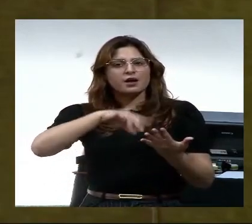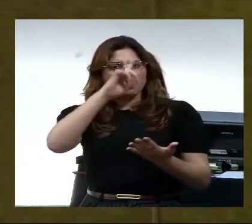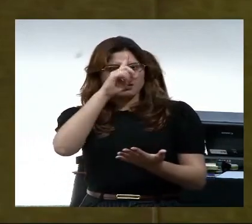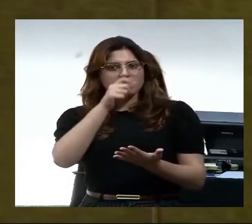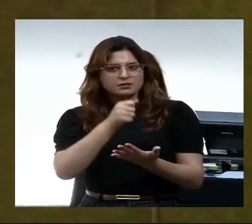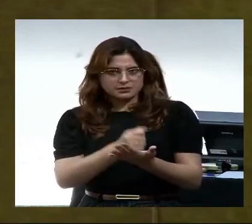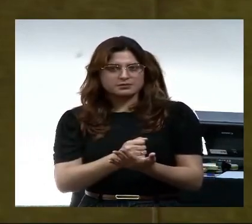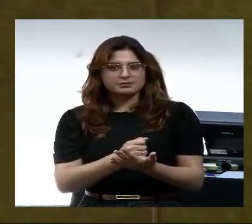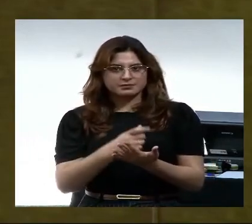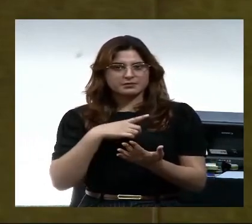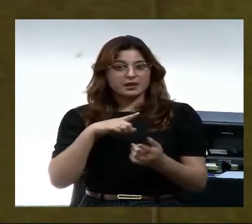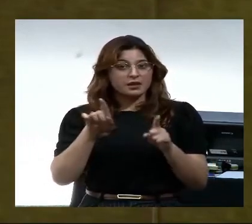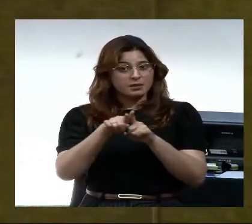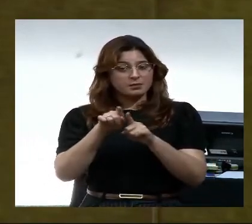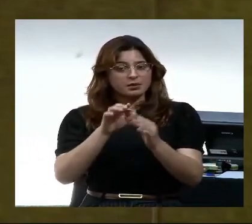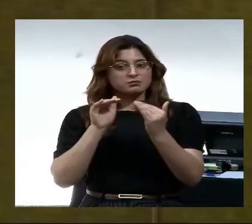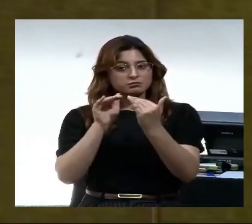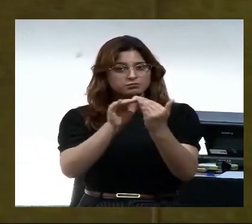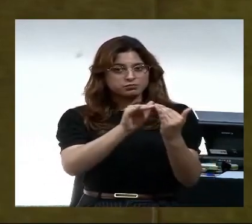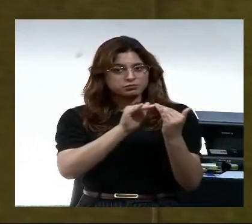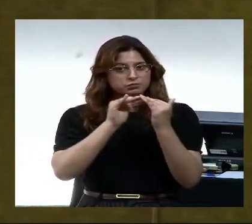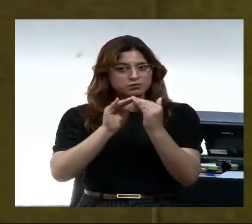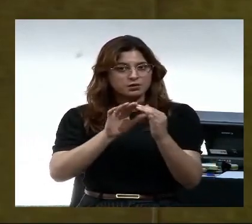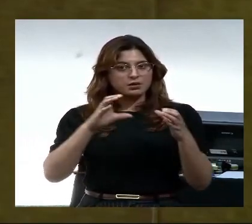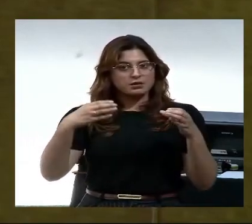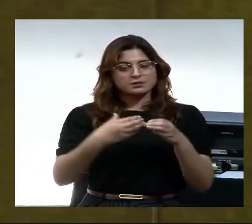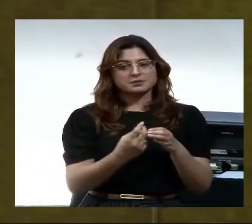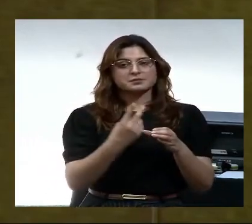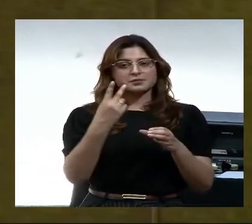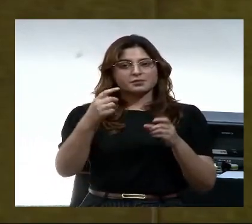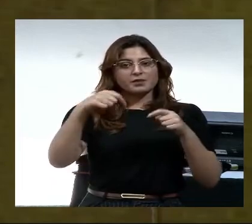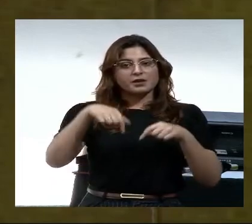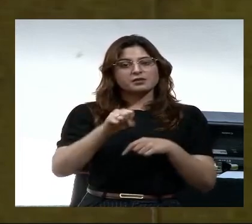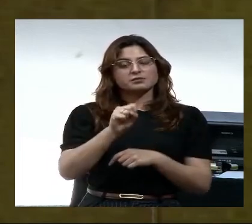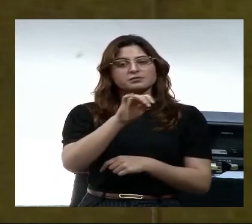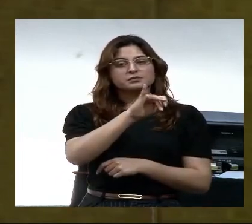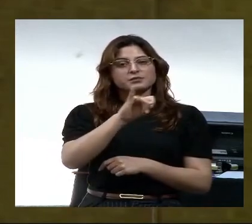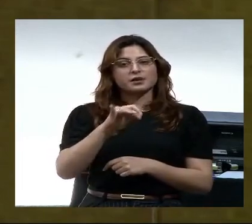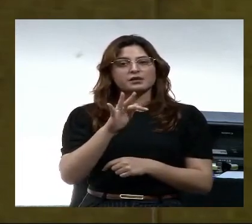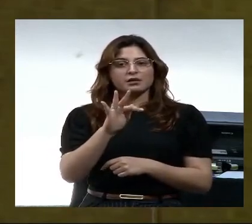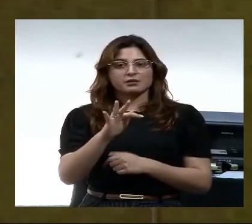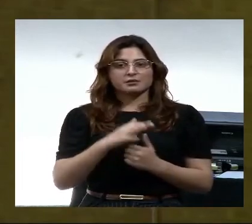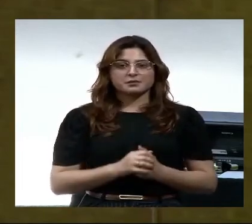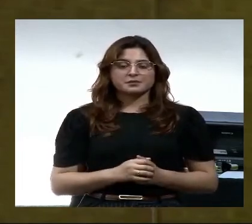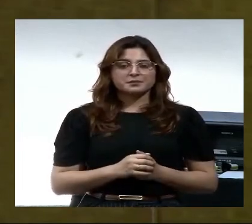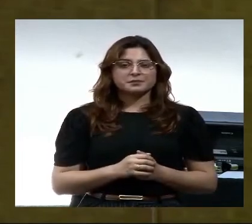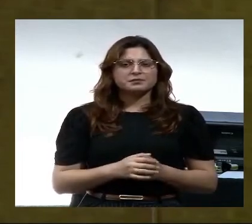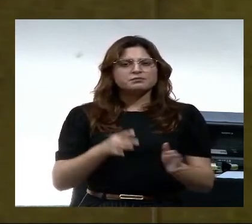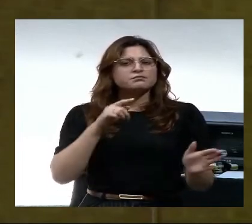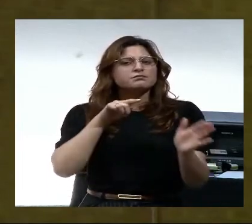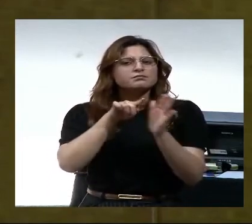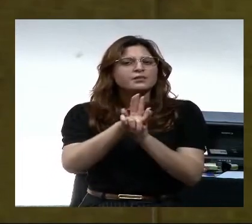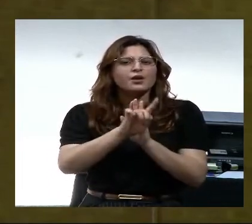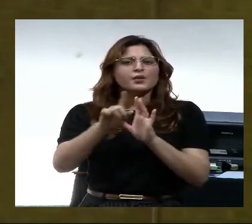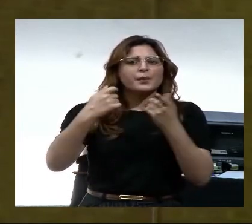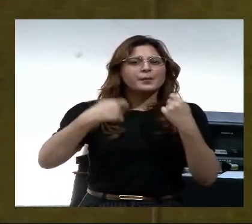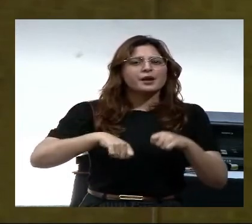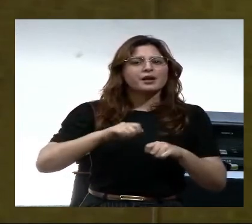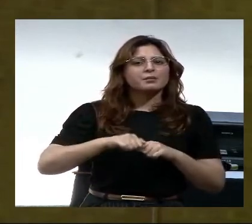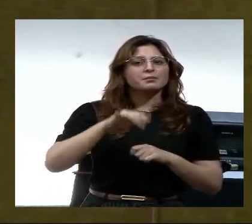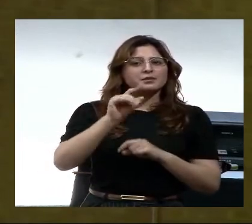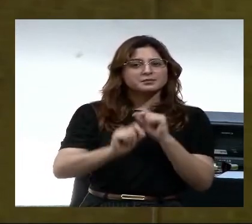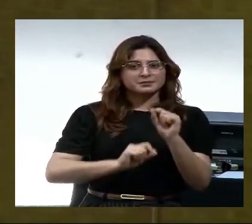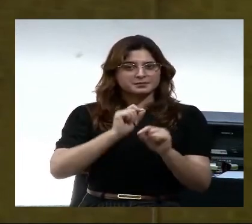uma recente e unânime da segunda turma do Supremo Tribunal Federal. E eu me pergunto, o que mais é preciso? A